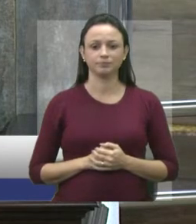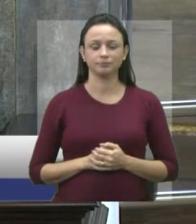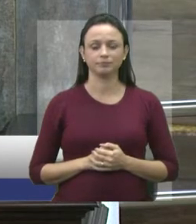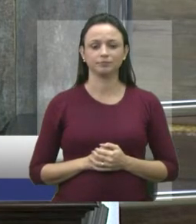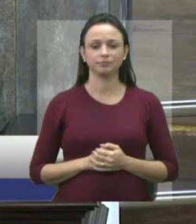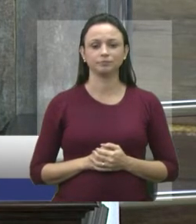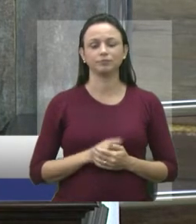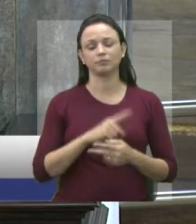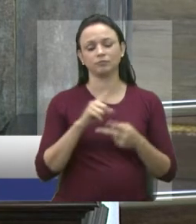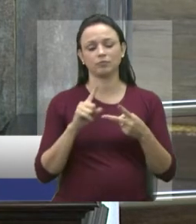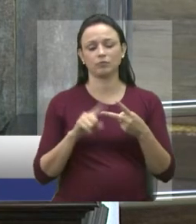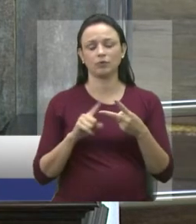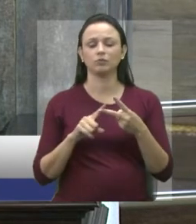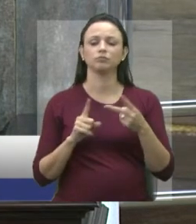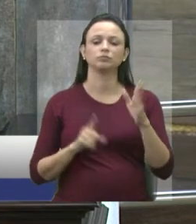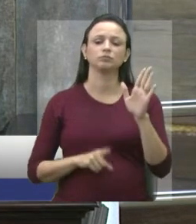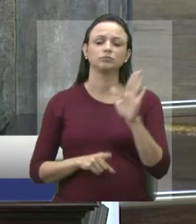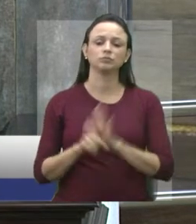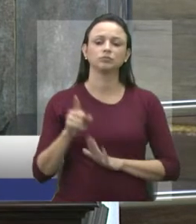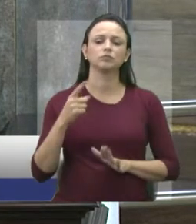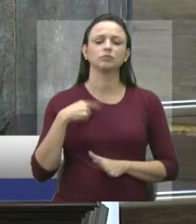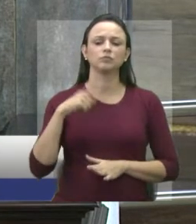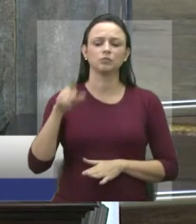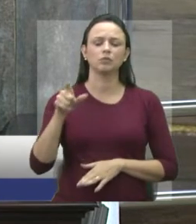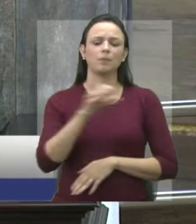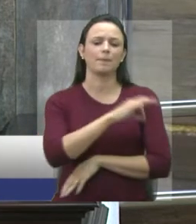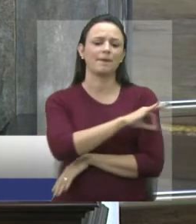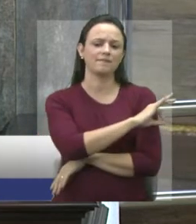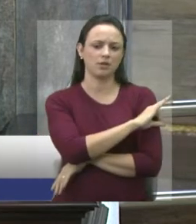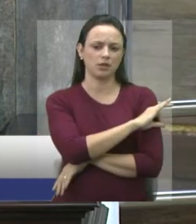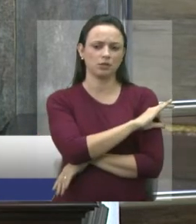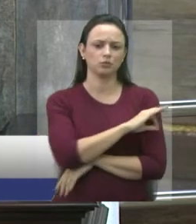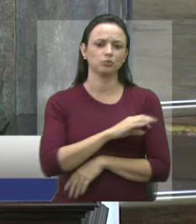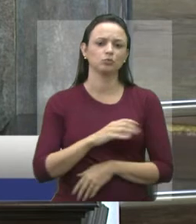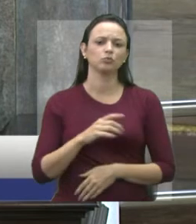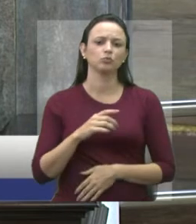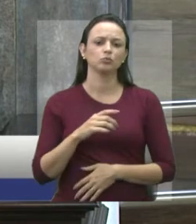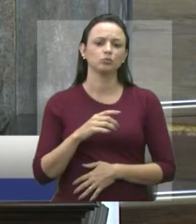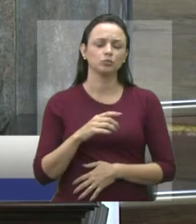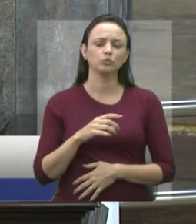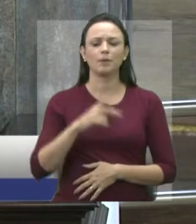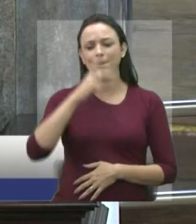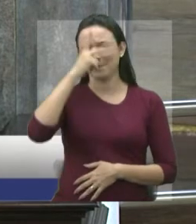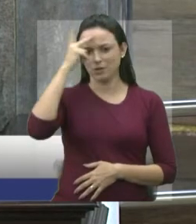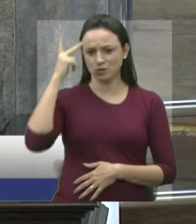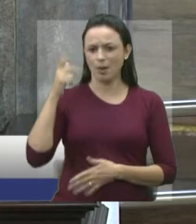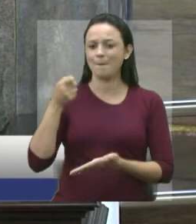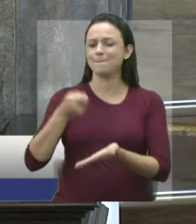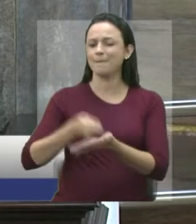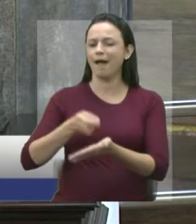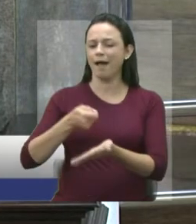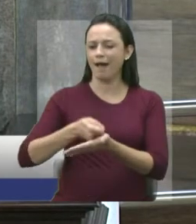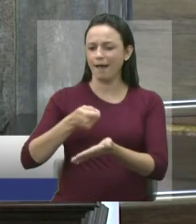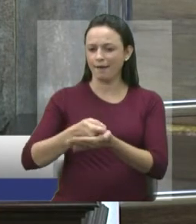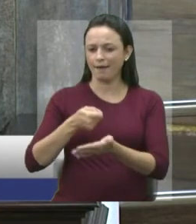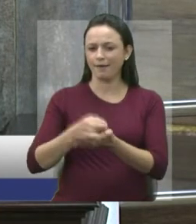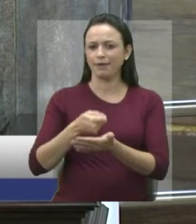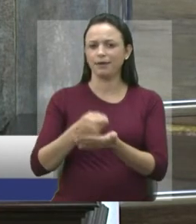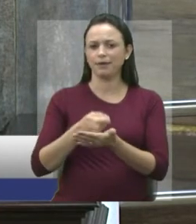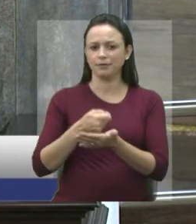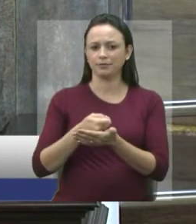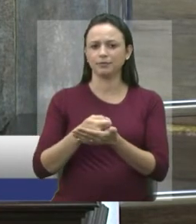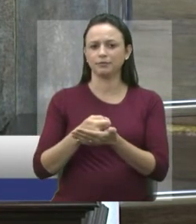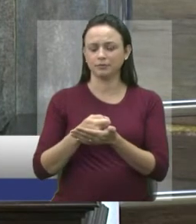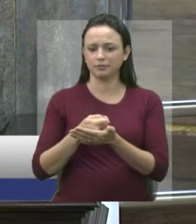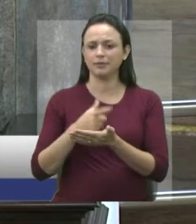Segundo, indagando ao senhor prefeito municipal, como o contribuinte que convive